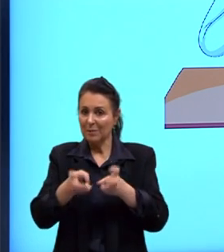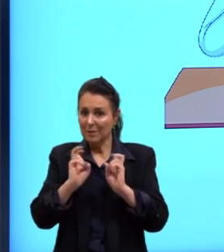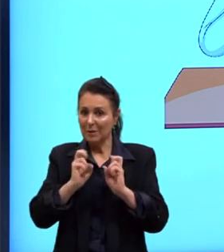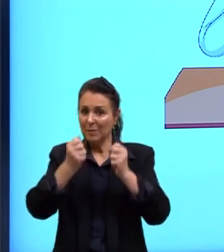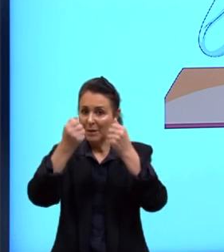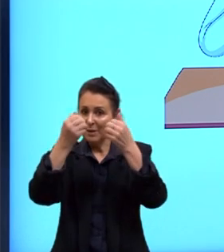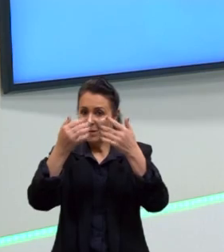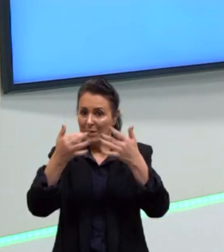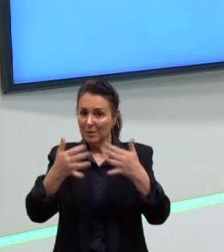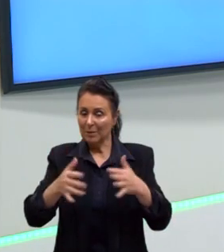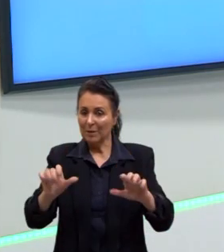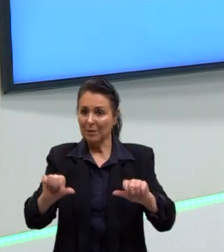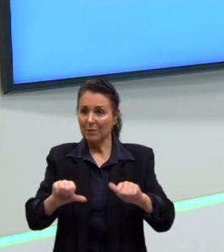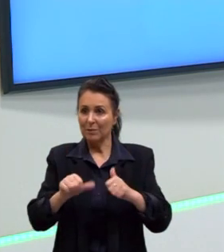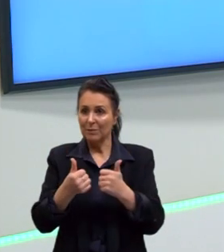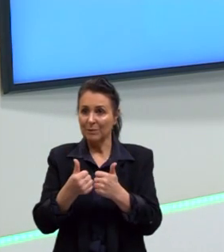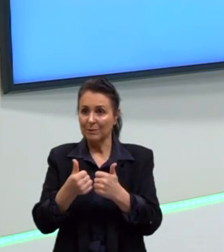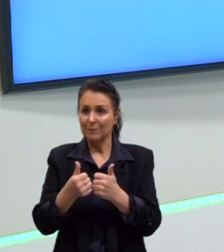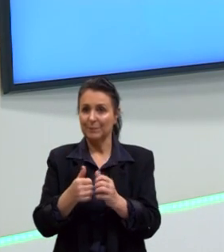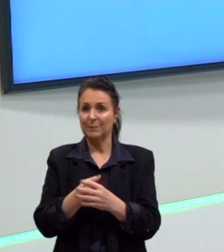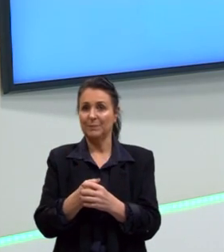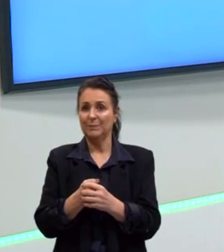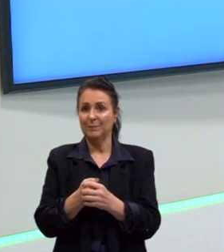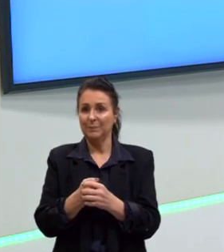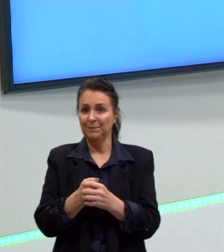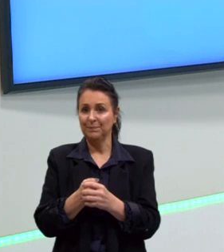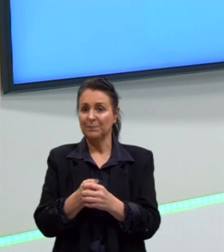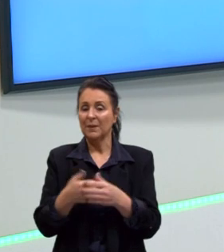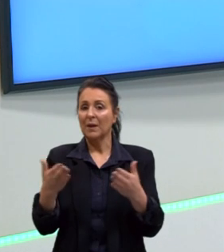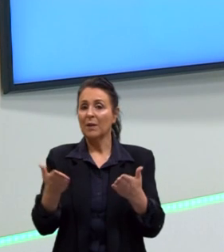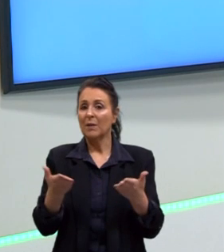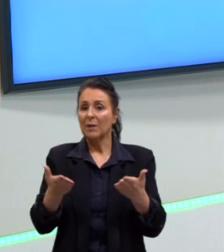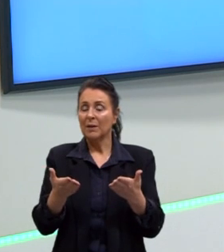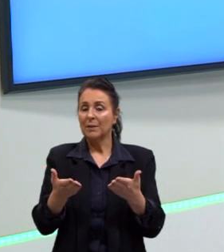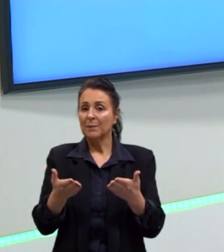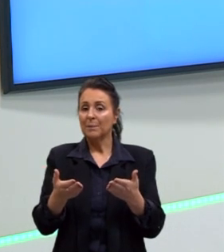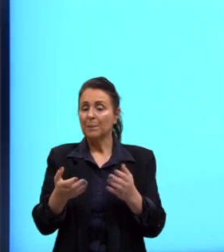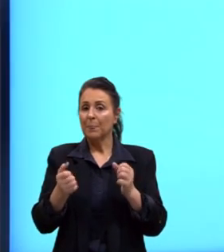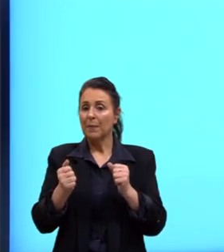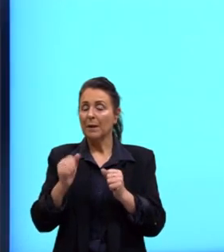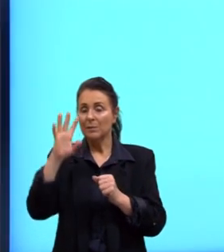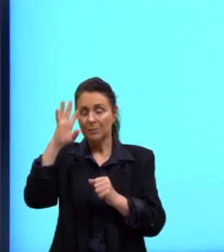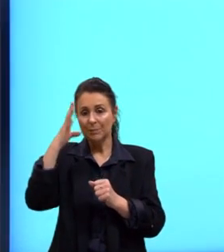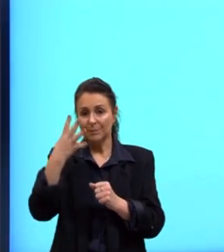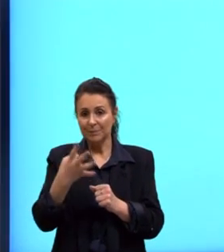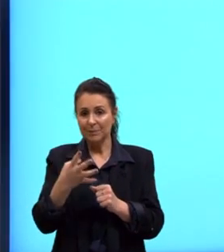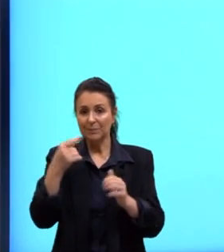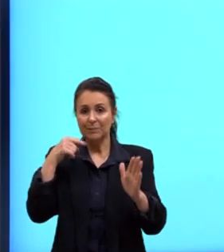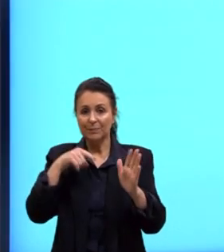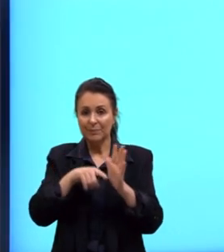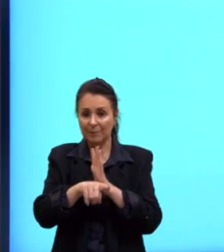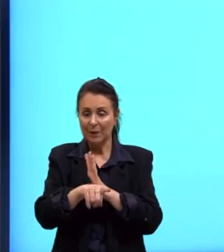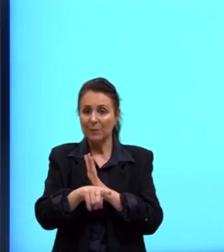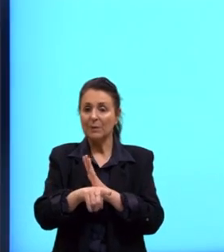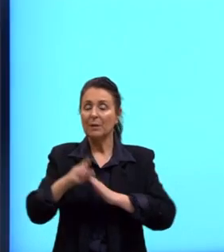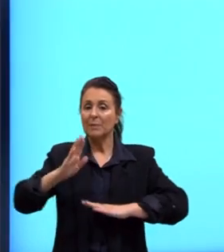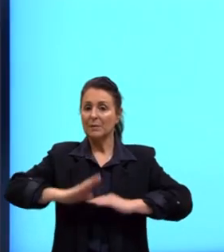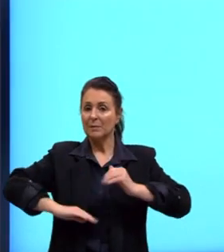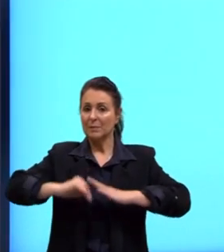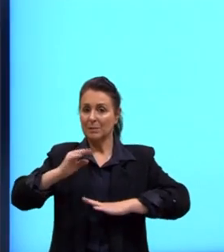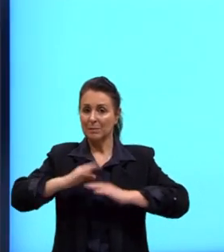explicar um pouco melhor e agora a gente pode fazer né resolver uma questão mais